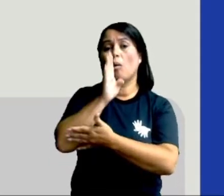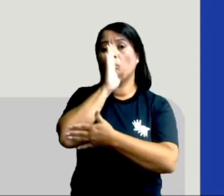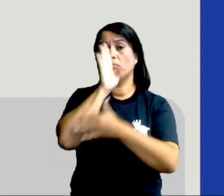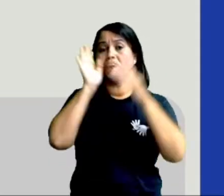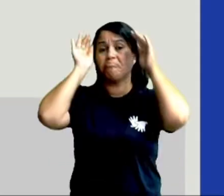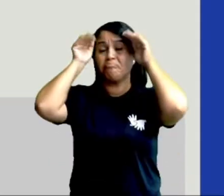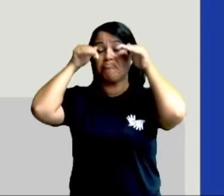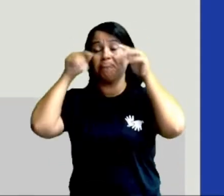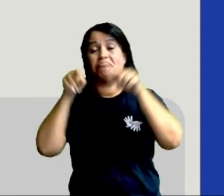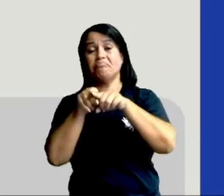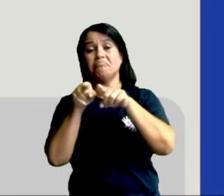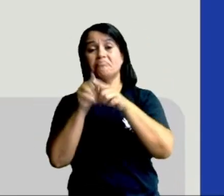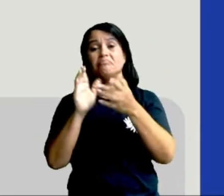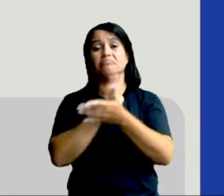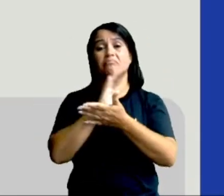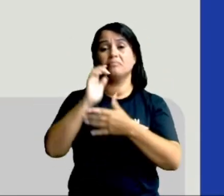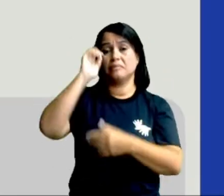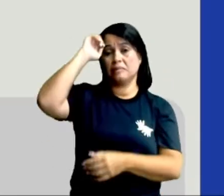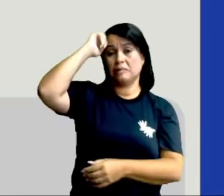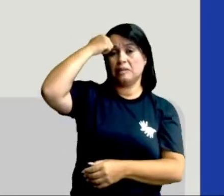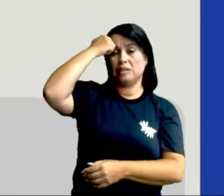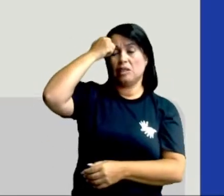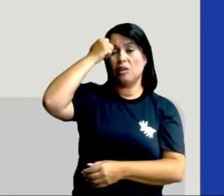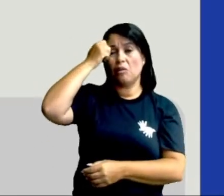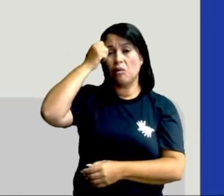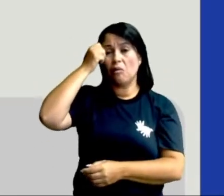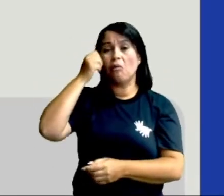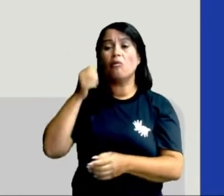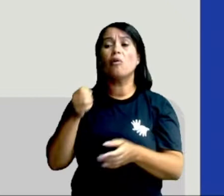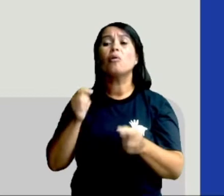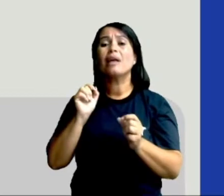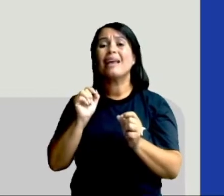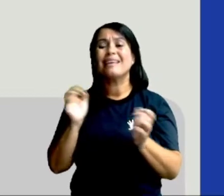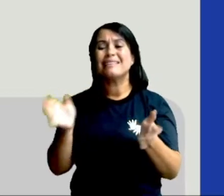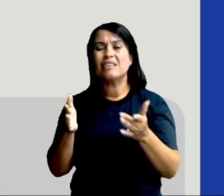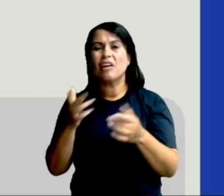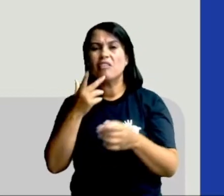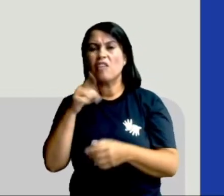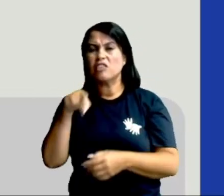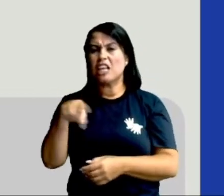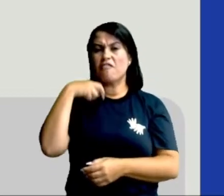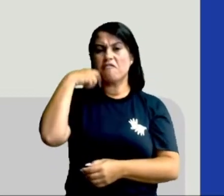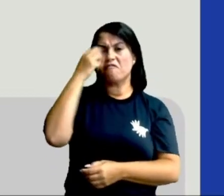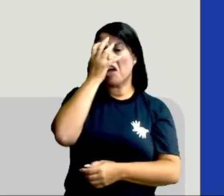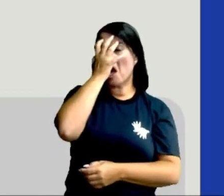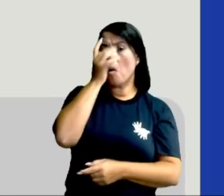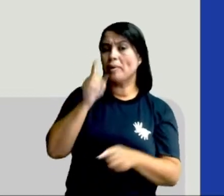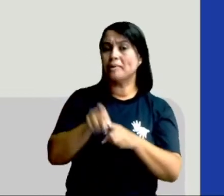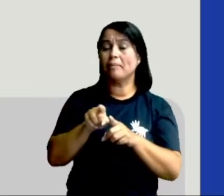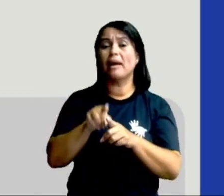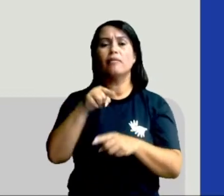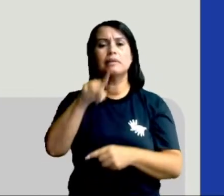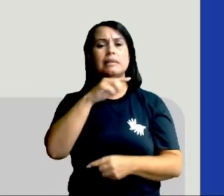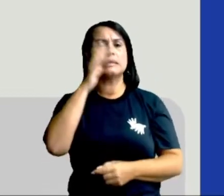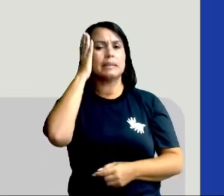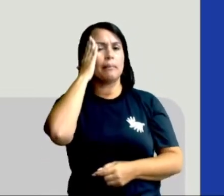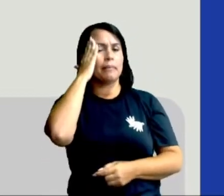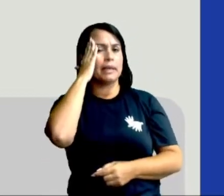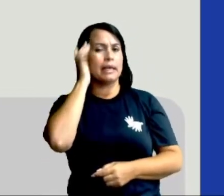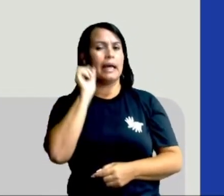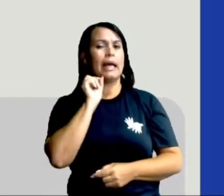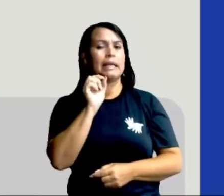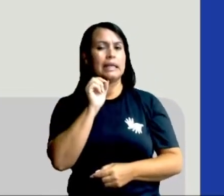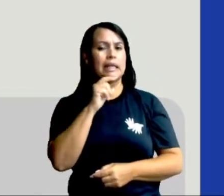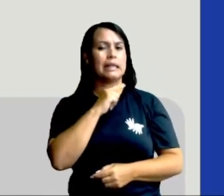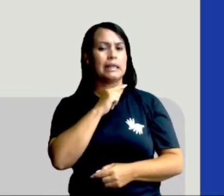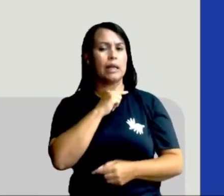foram incentivados a ter vergonha de si mesmos e de sua origem. Bem, você sabia que